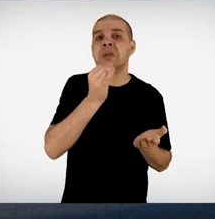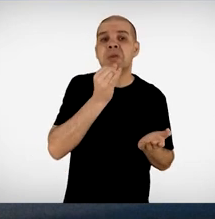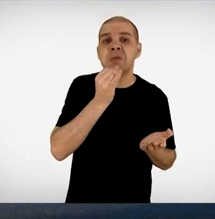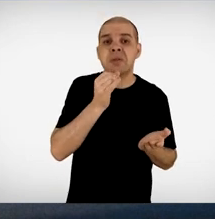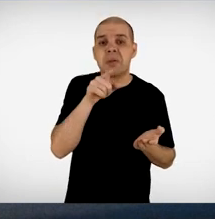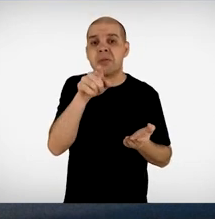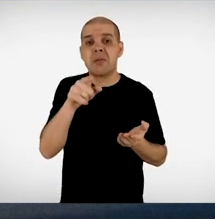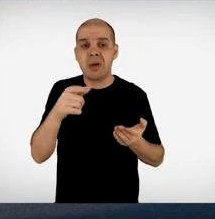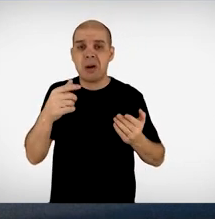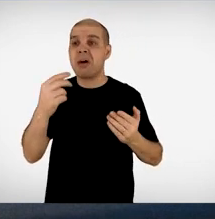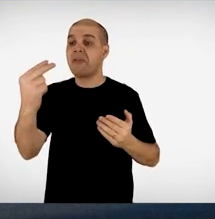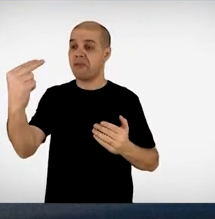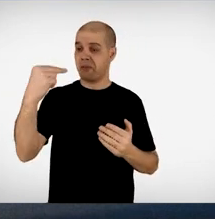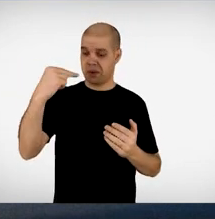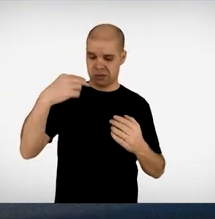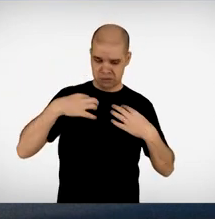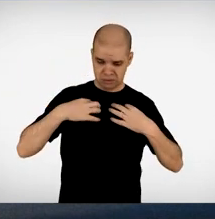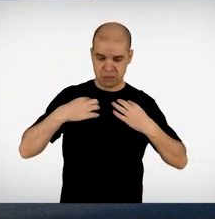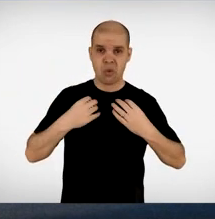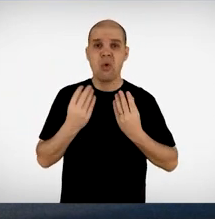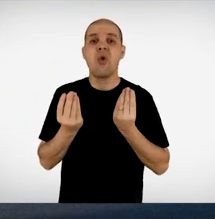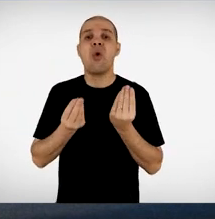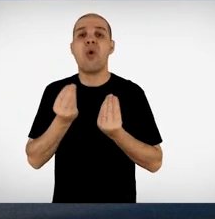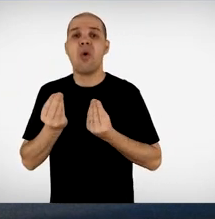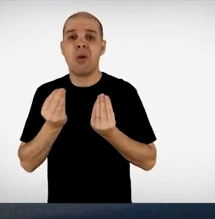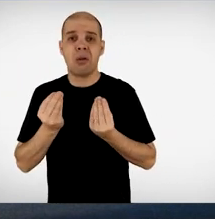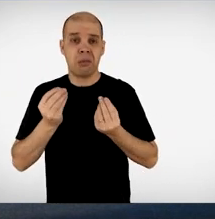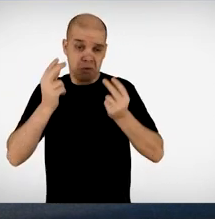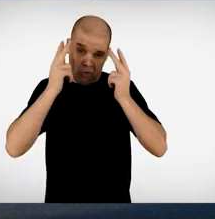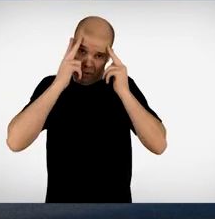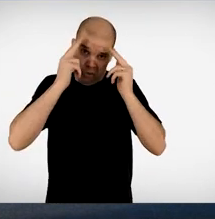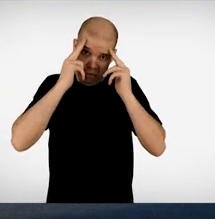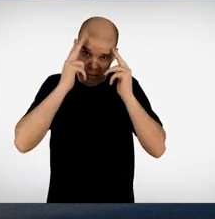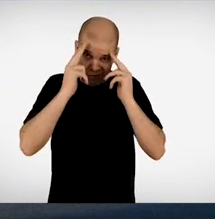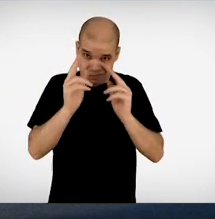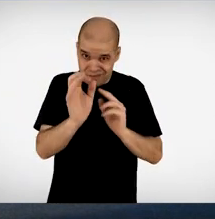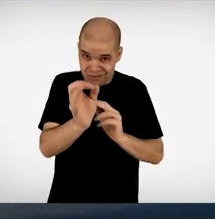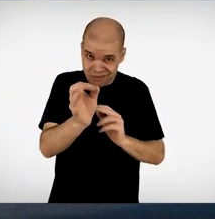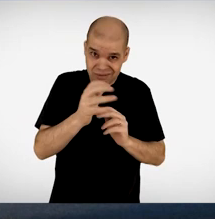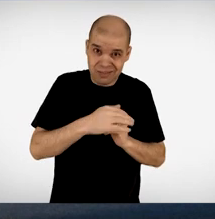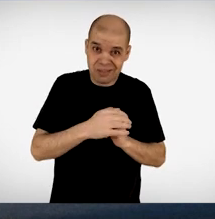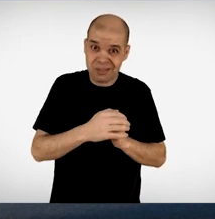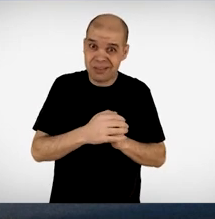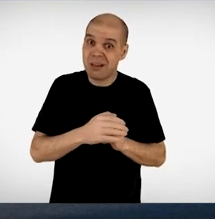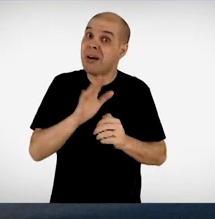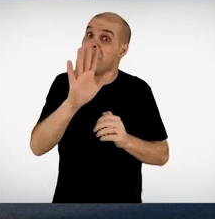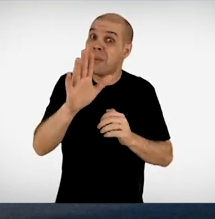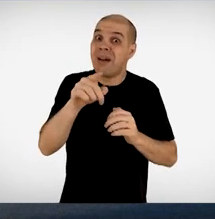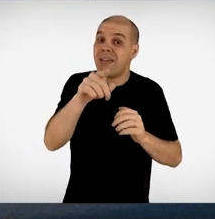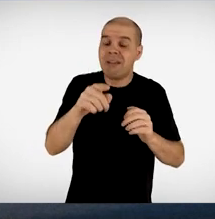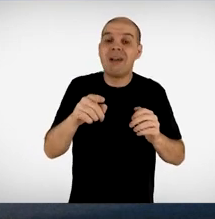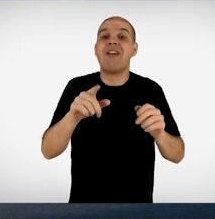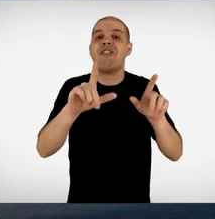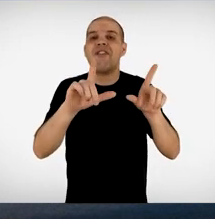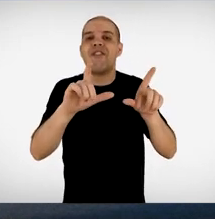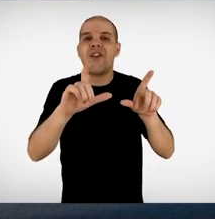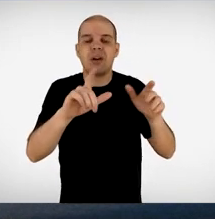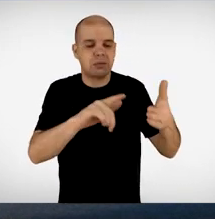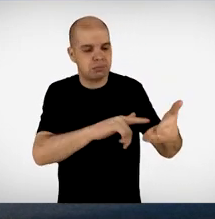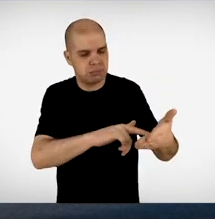30, 20 anos atrás, a gente vê o cabelo, a barba, a cor da roupa, a decoração da casa.